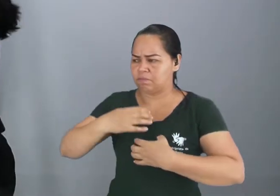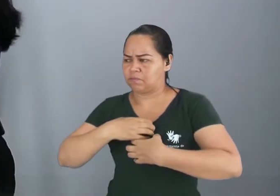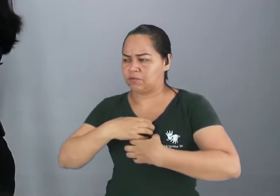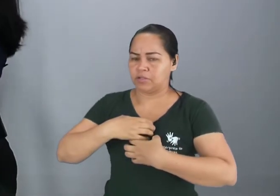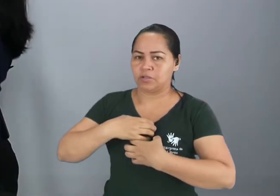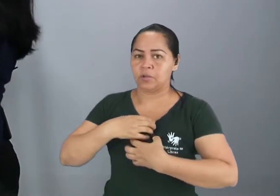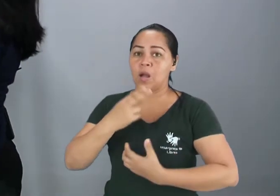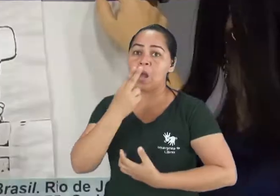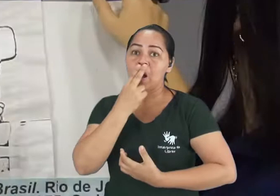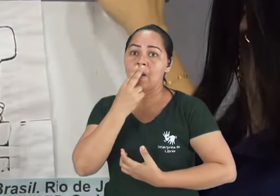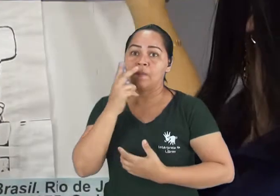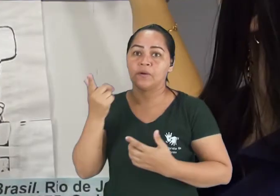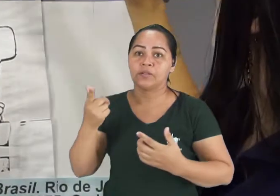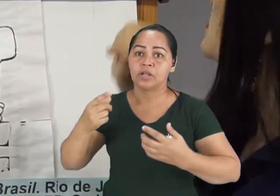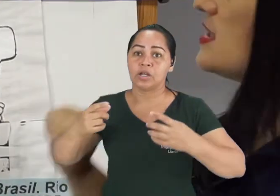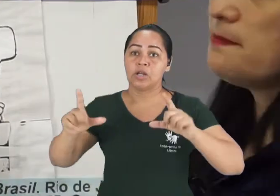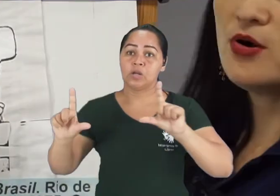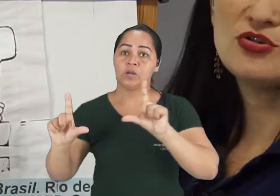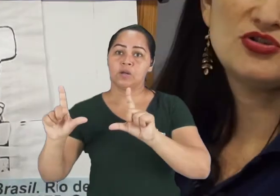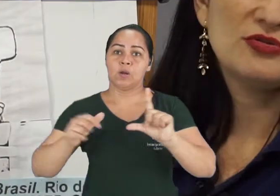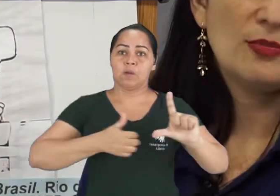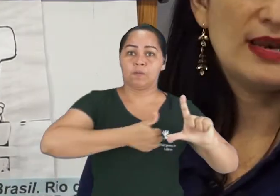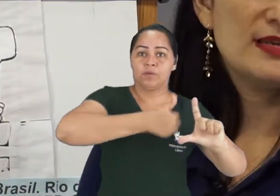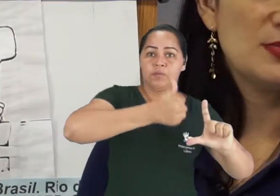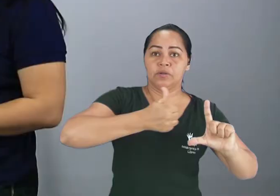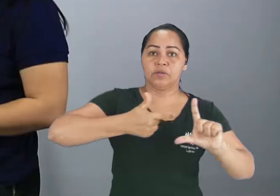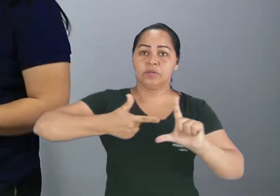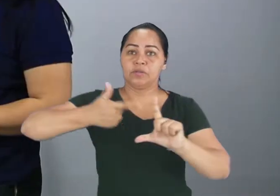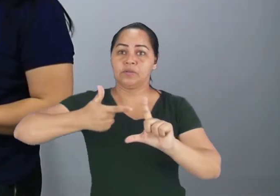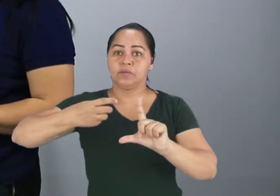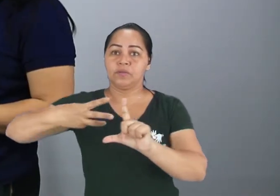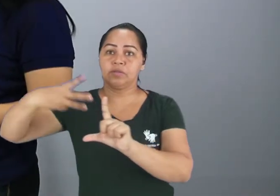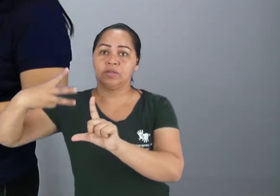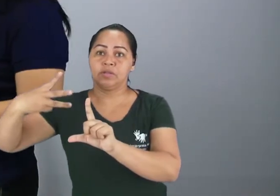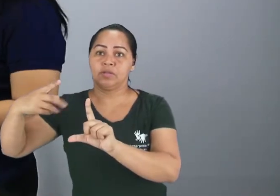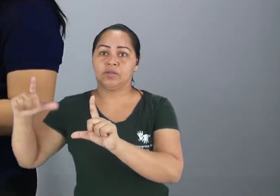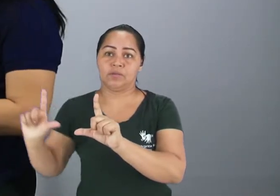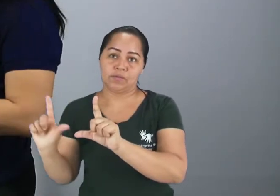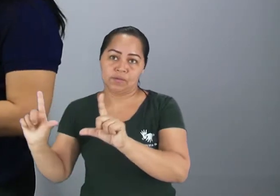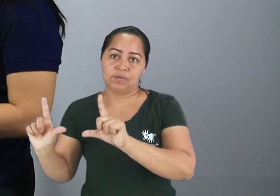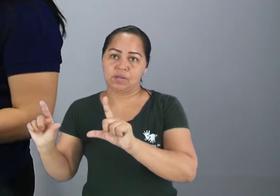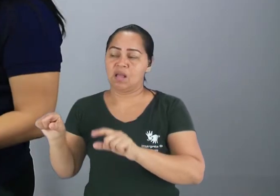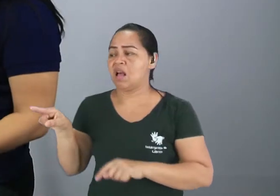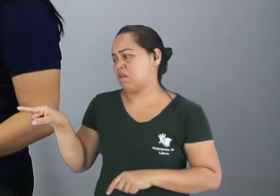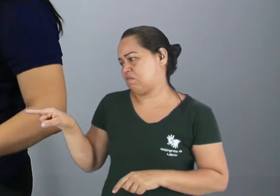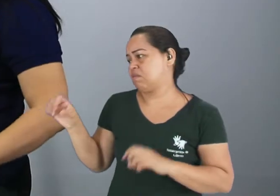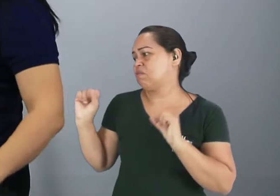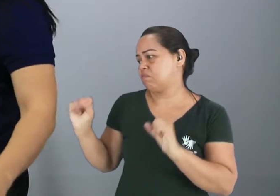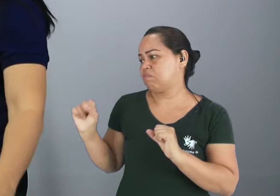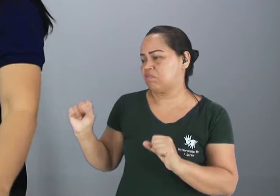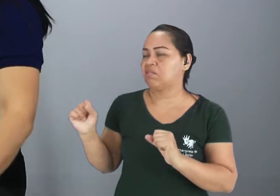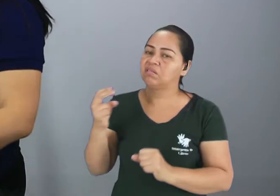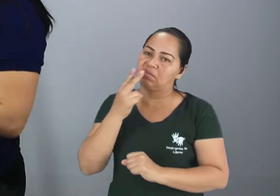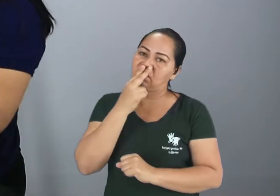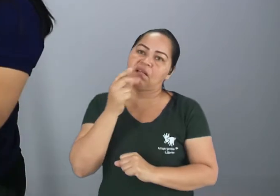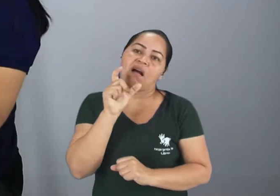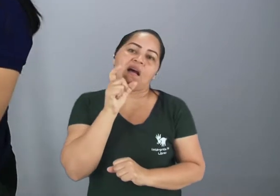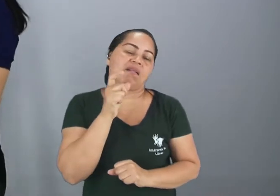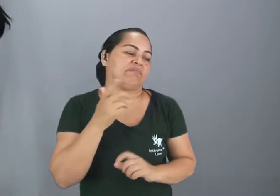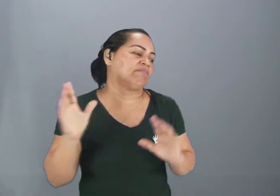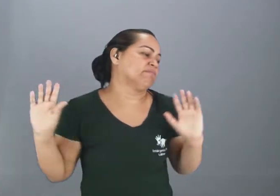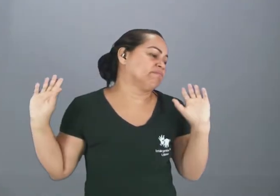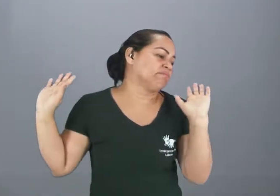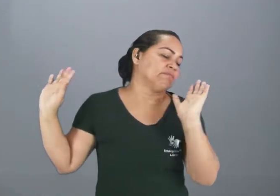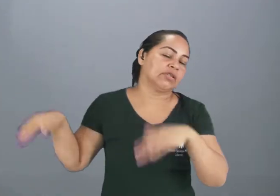analisar o terceiro quadrinho, ó, você pode, como ela respondeu, né? O garoto. Porque